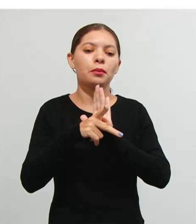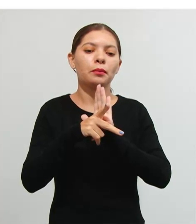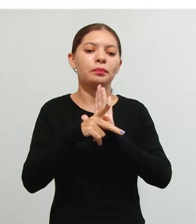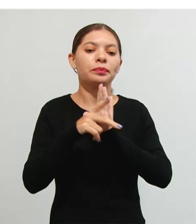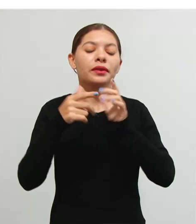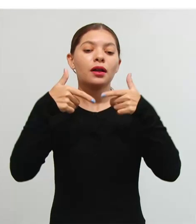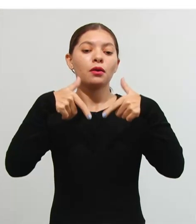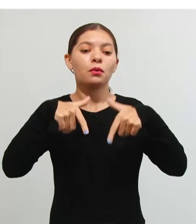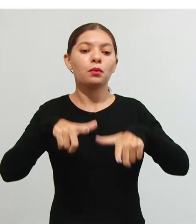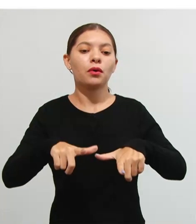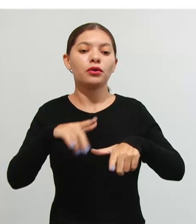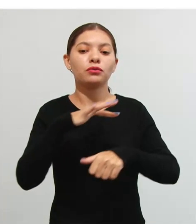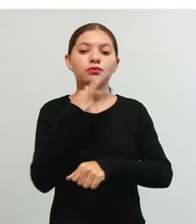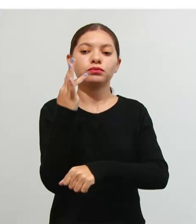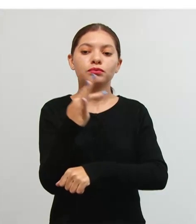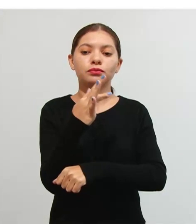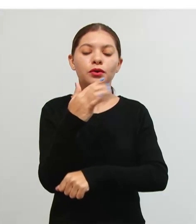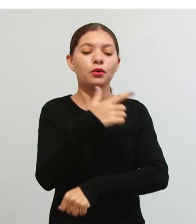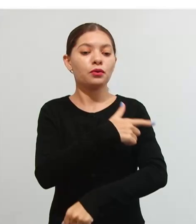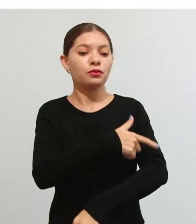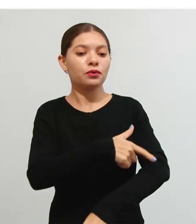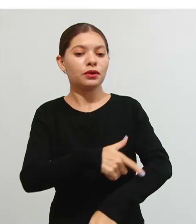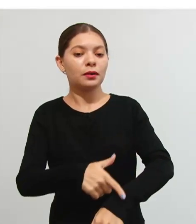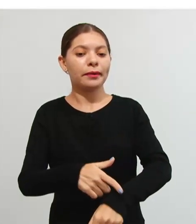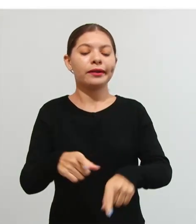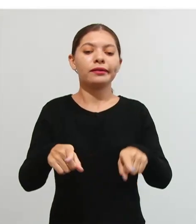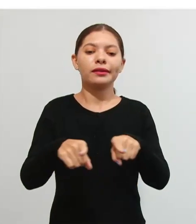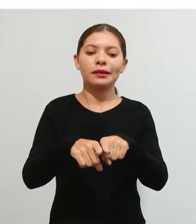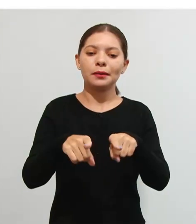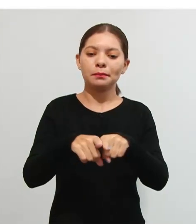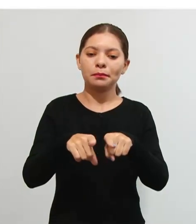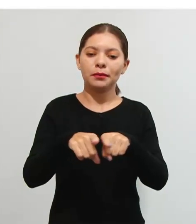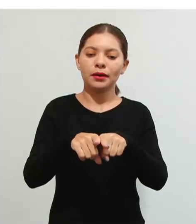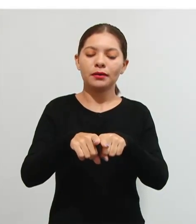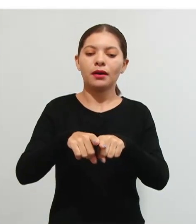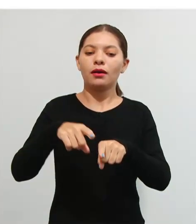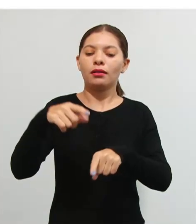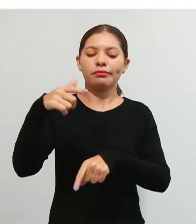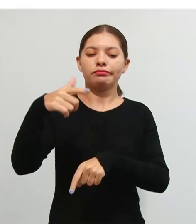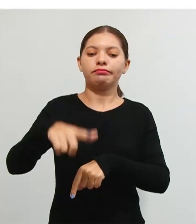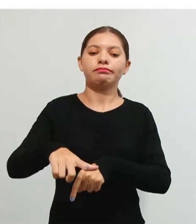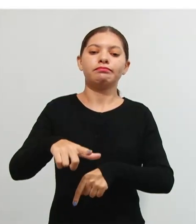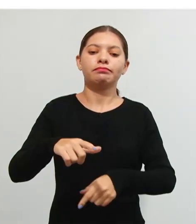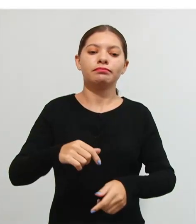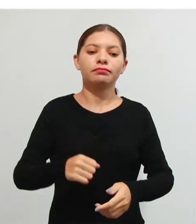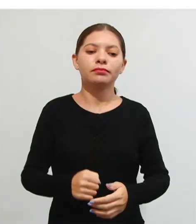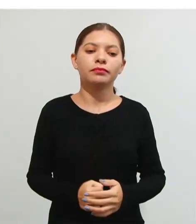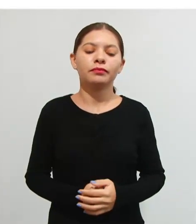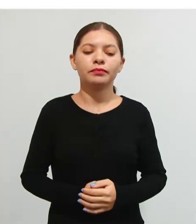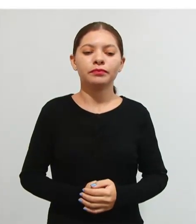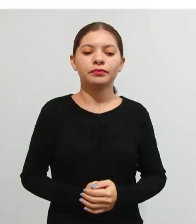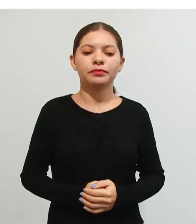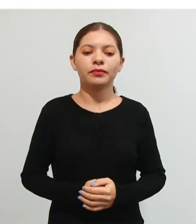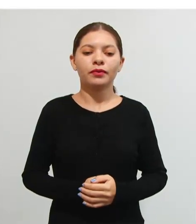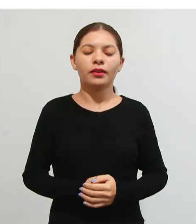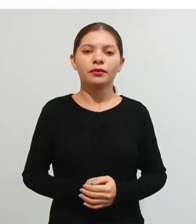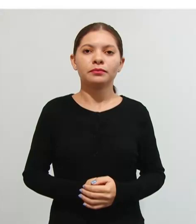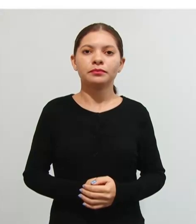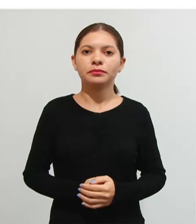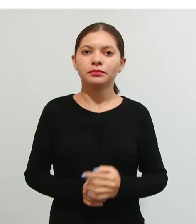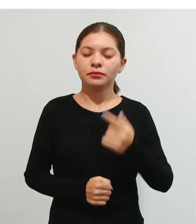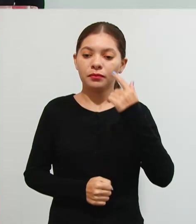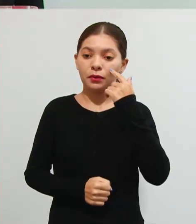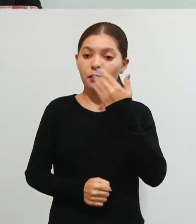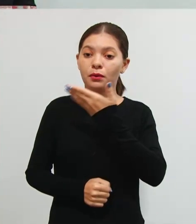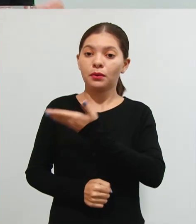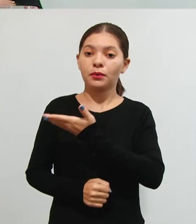formal repetitiva. Comportamentos repetitivos, intensos, como estereotipias motoras de fala, que